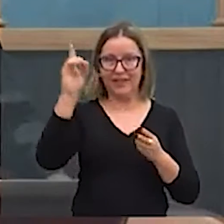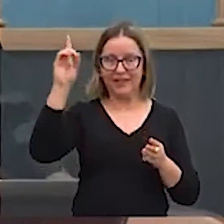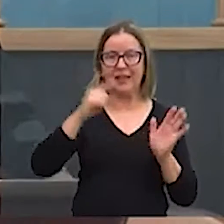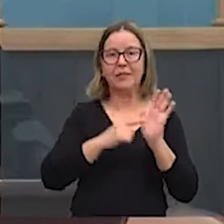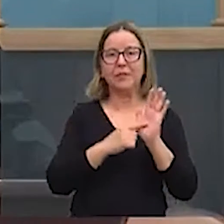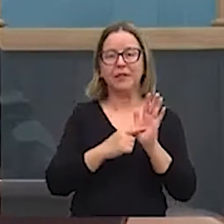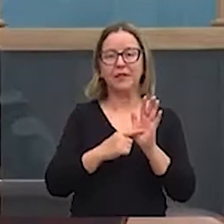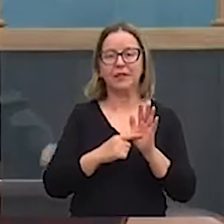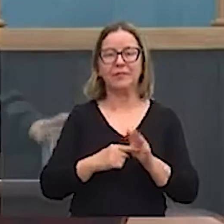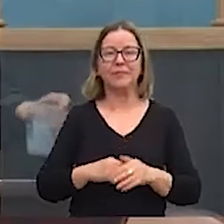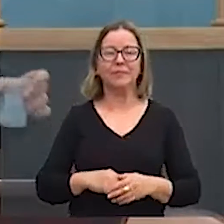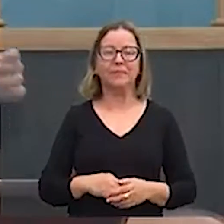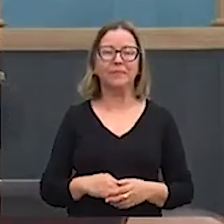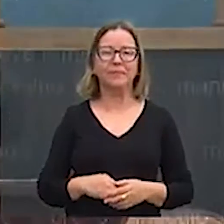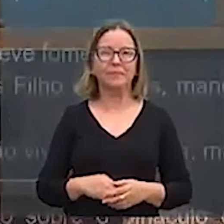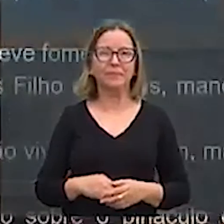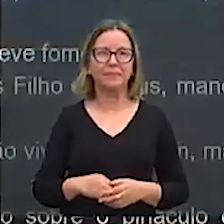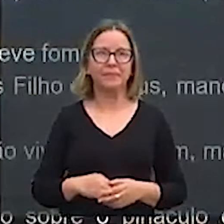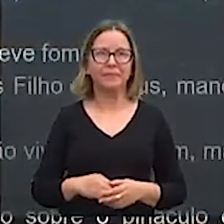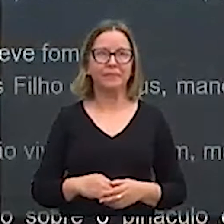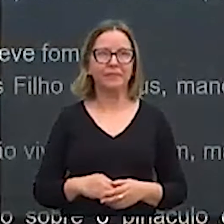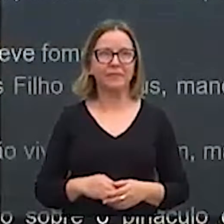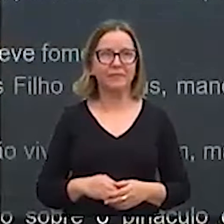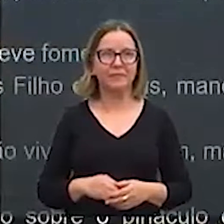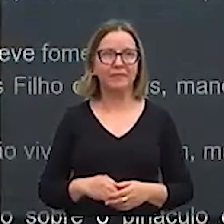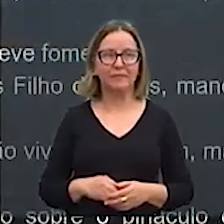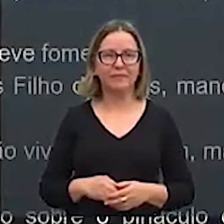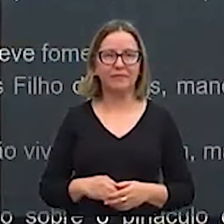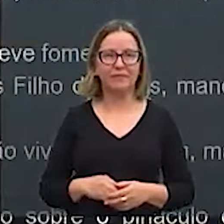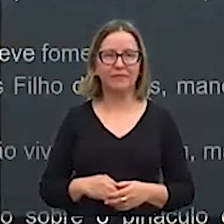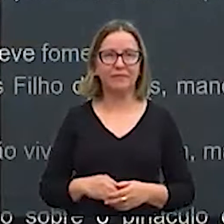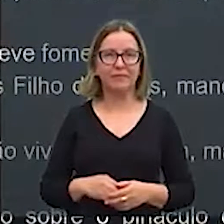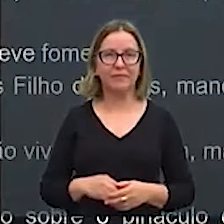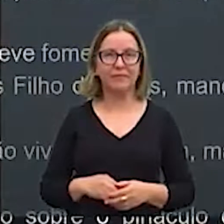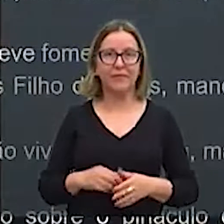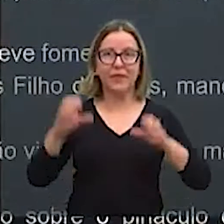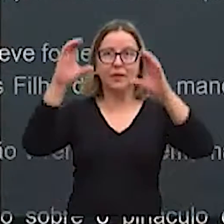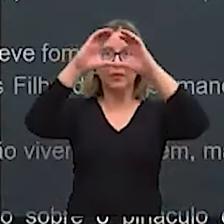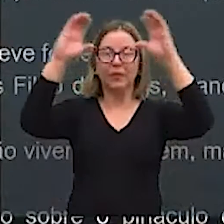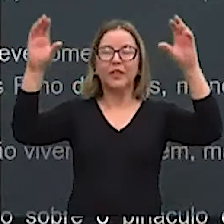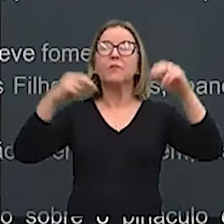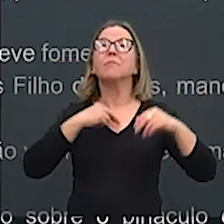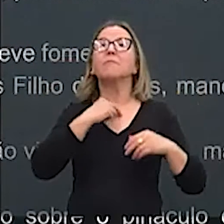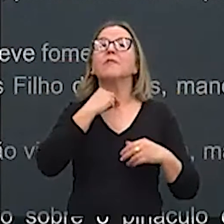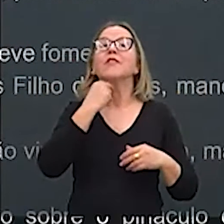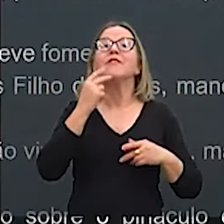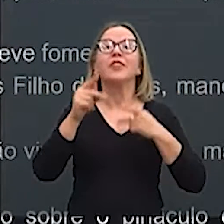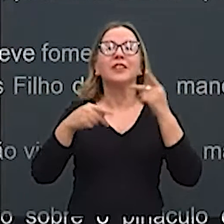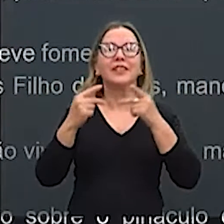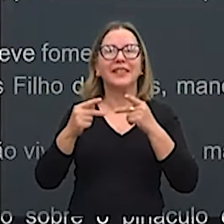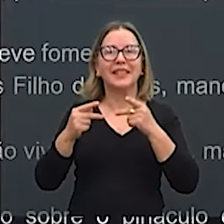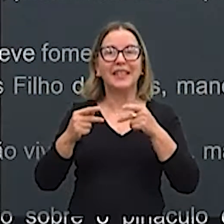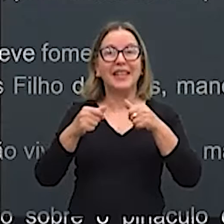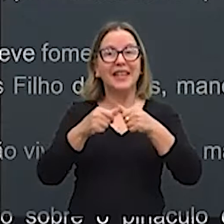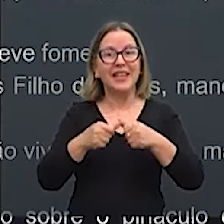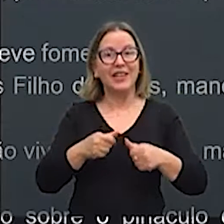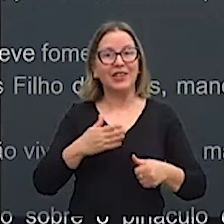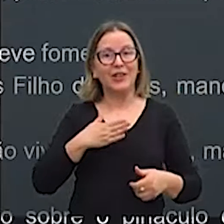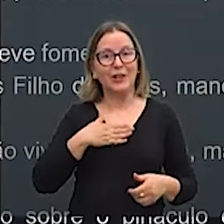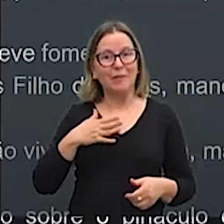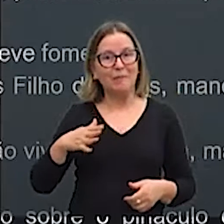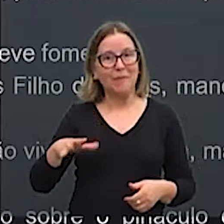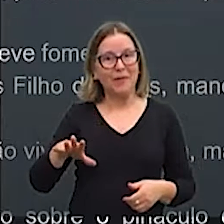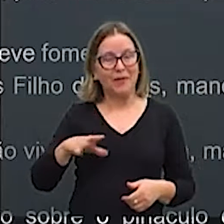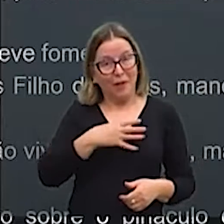Mateus 3. E eis uma voz dos céus que dizia: Este é meu filho